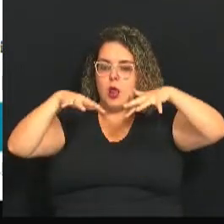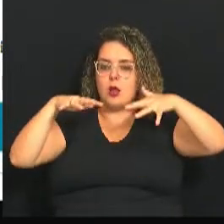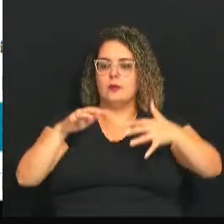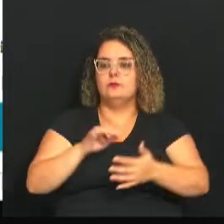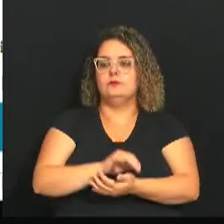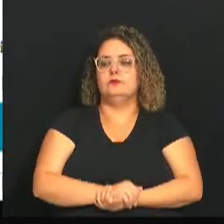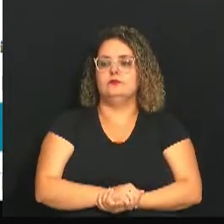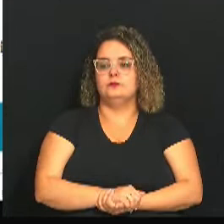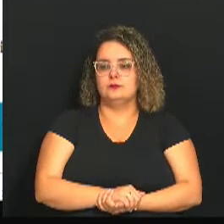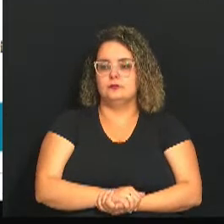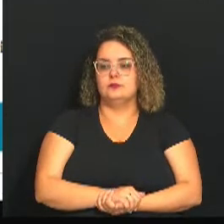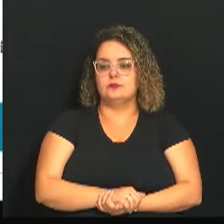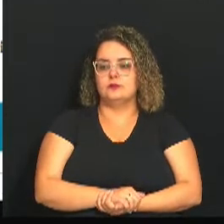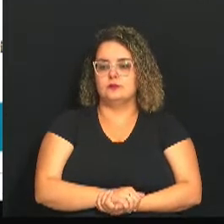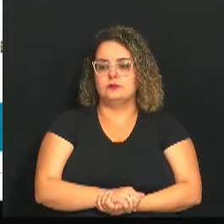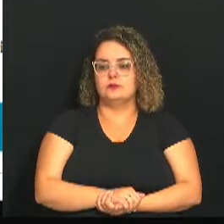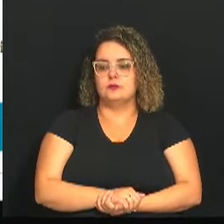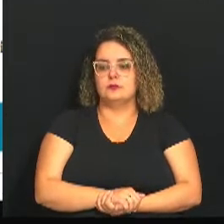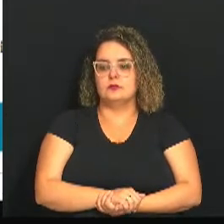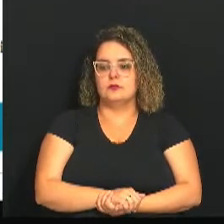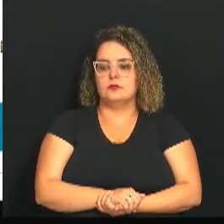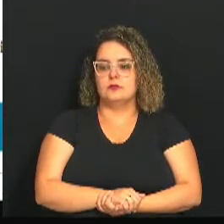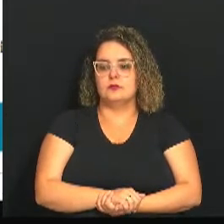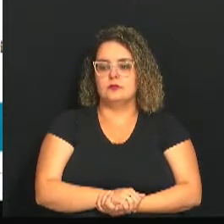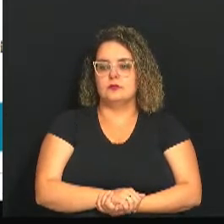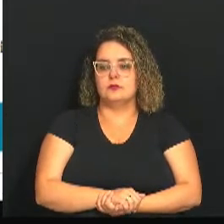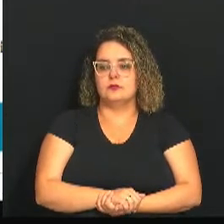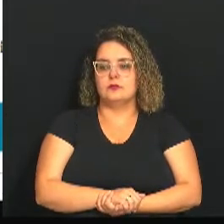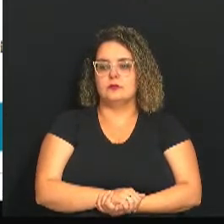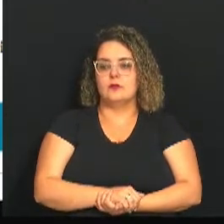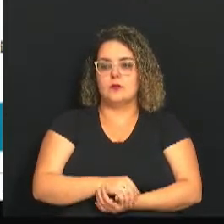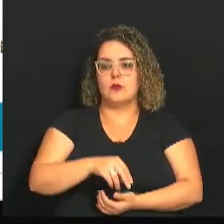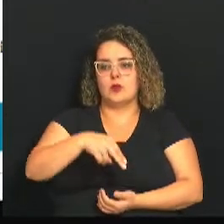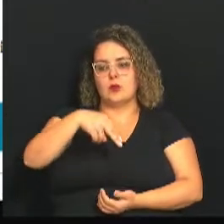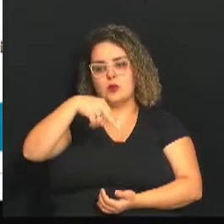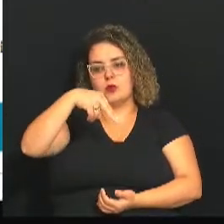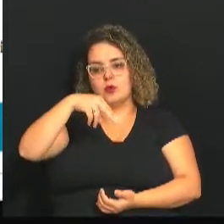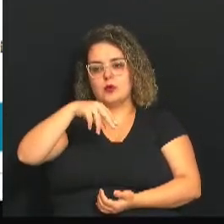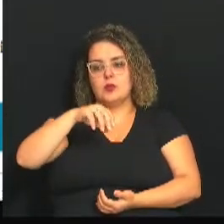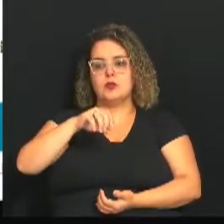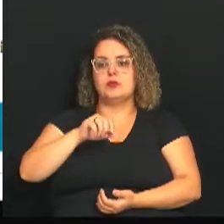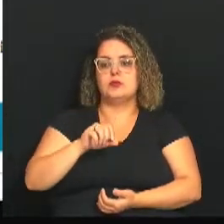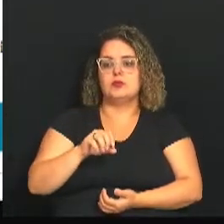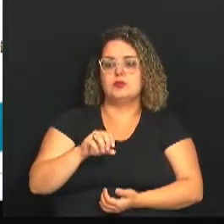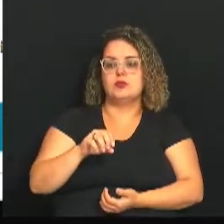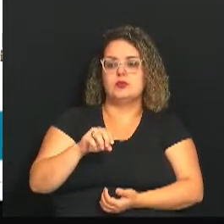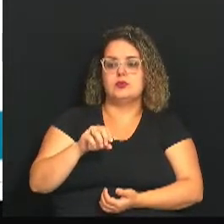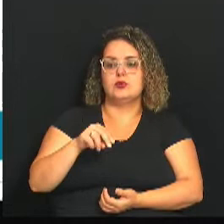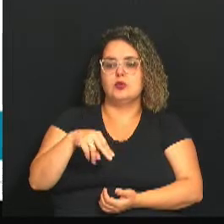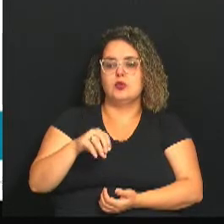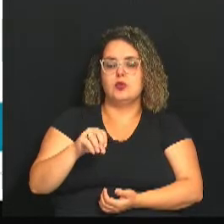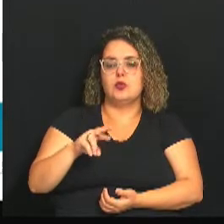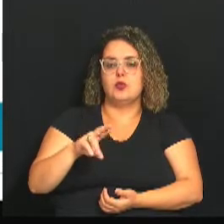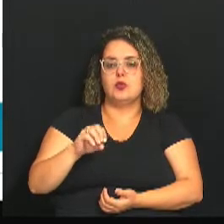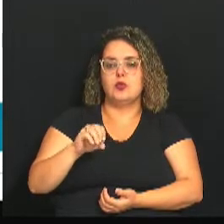quadrado. E aí, seguidas pelas regiões noroeste, norte e leste.